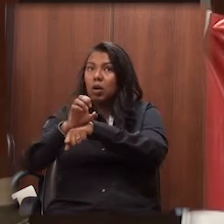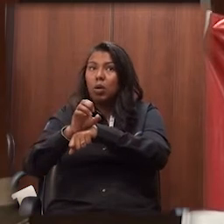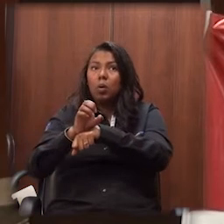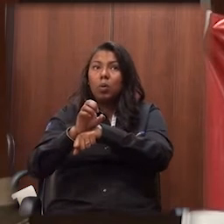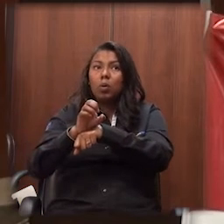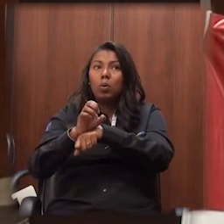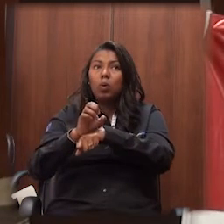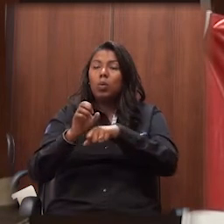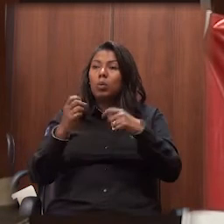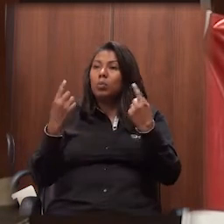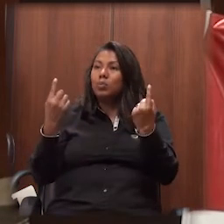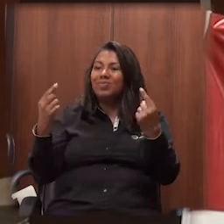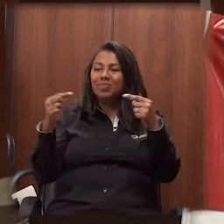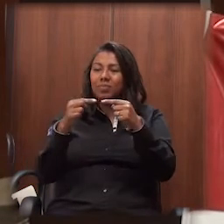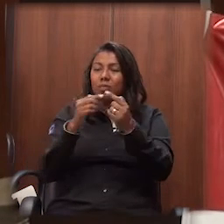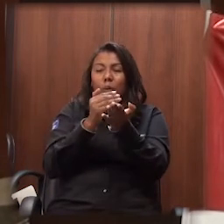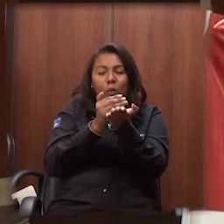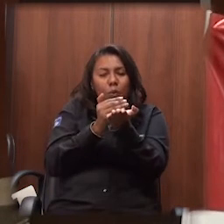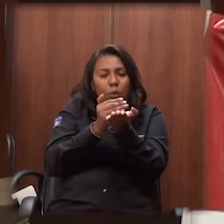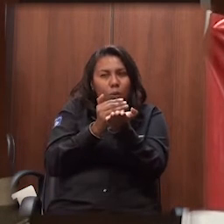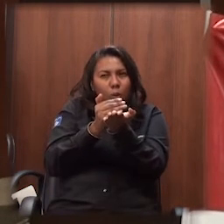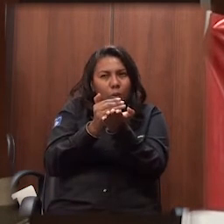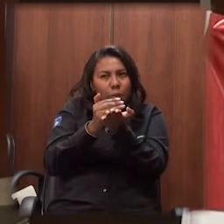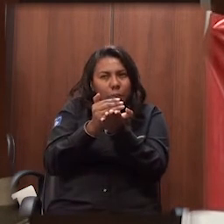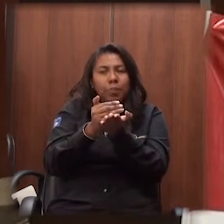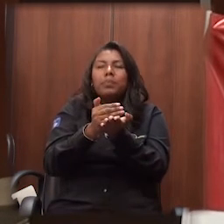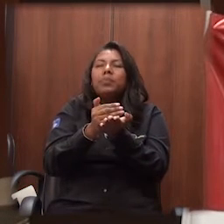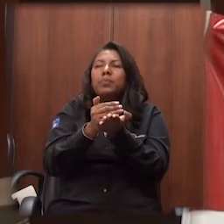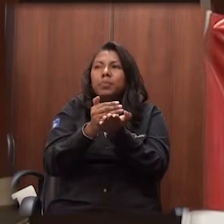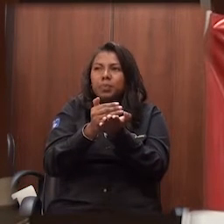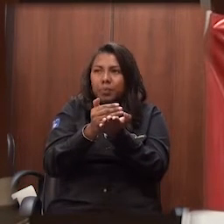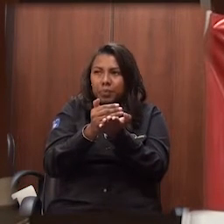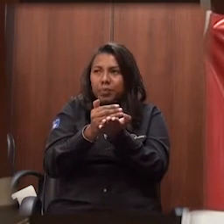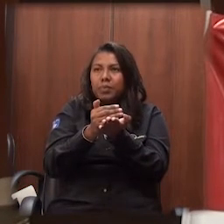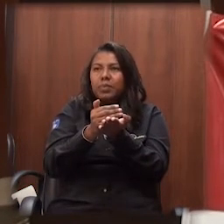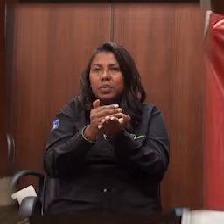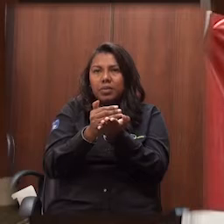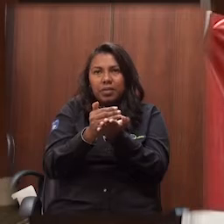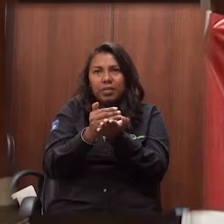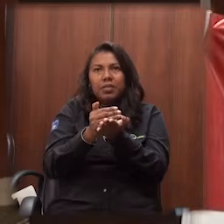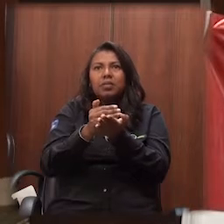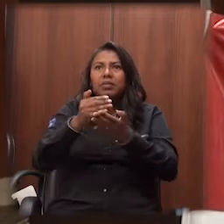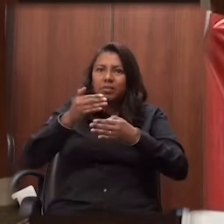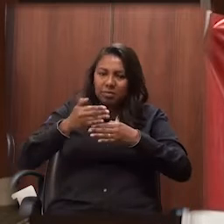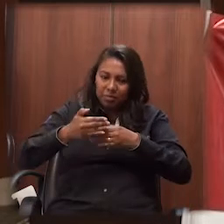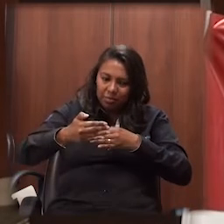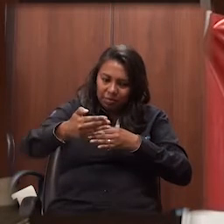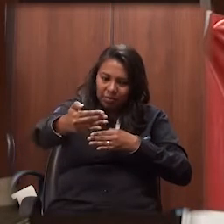estágio inicial de implementação. Tem tudo pela frente a ser